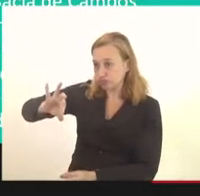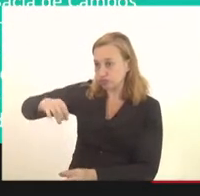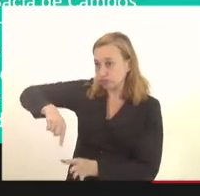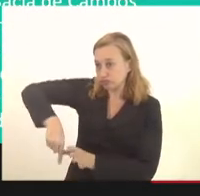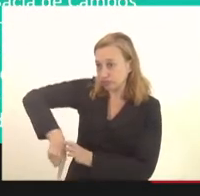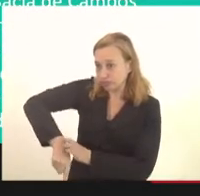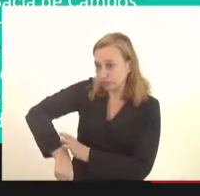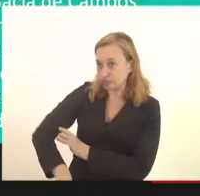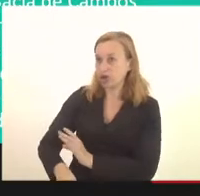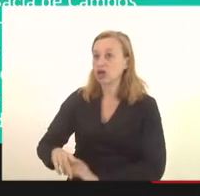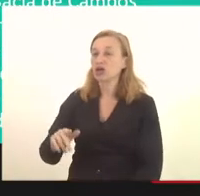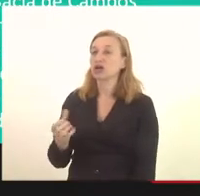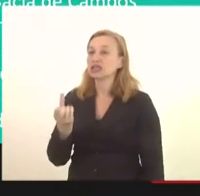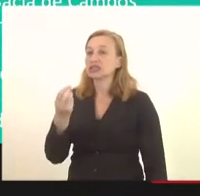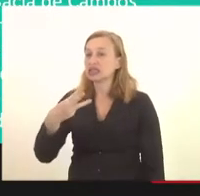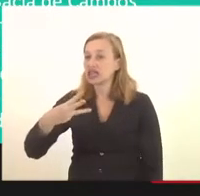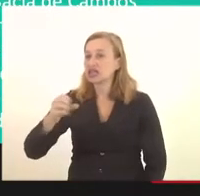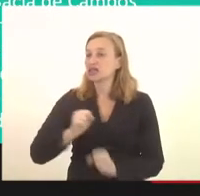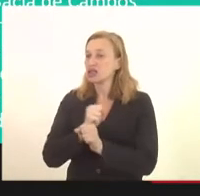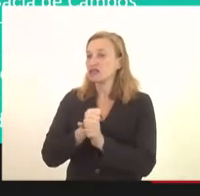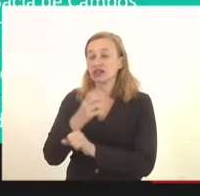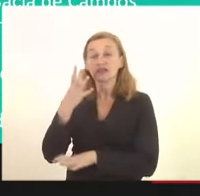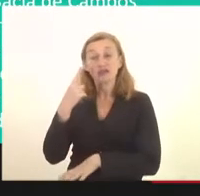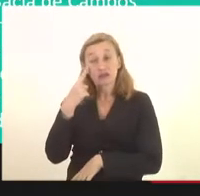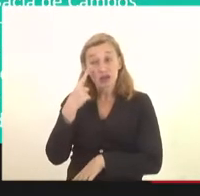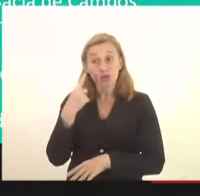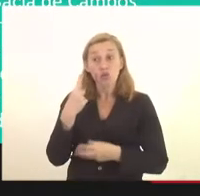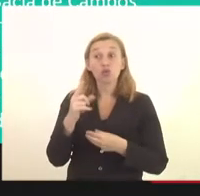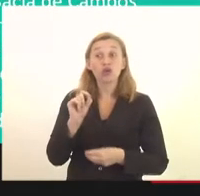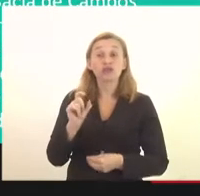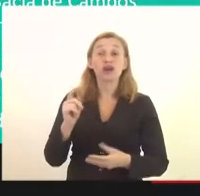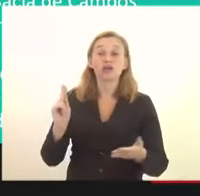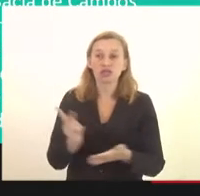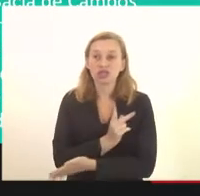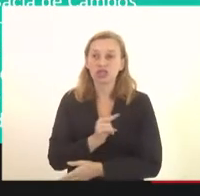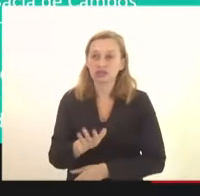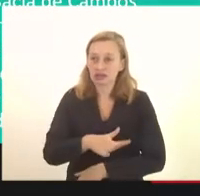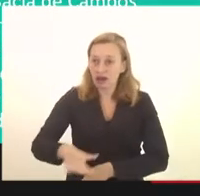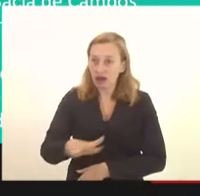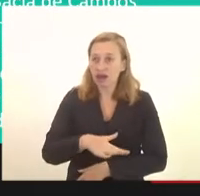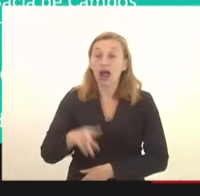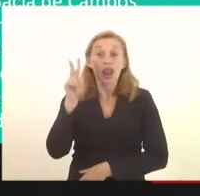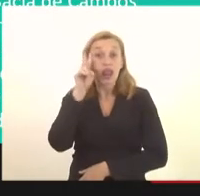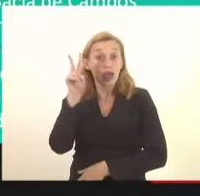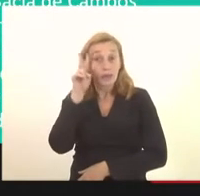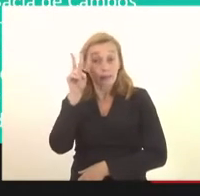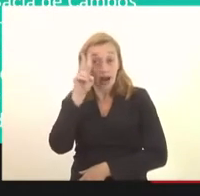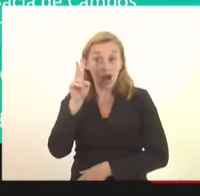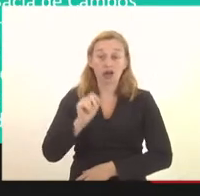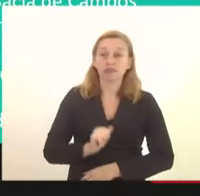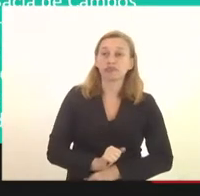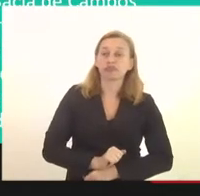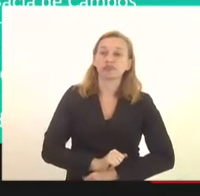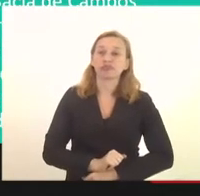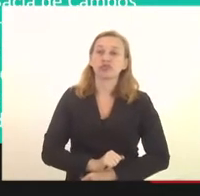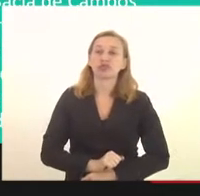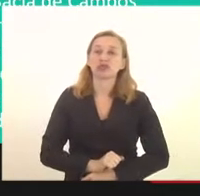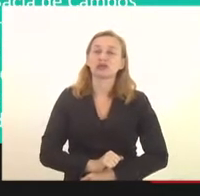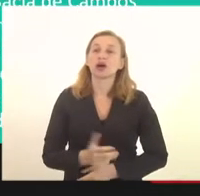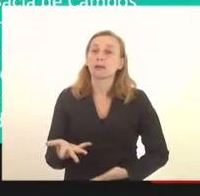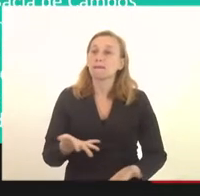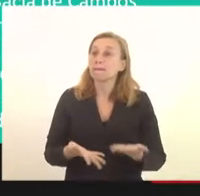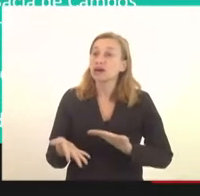próximos 3 anos, a gente vai ter uma ideia do que acontece nessa área. Para lembrar que isso é um regime de concessão, então a